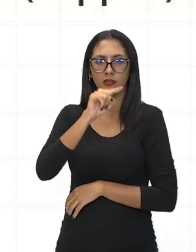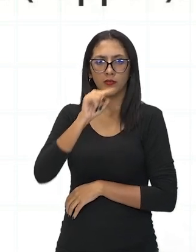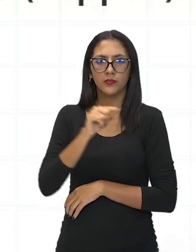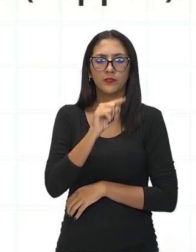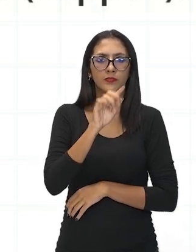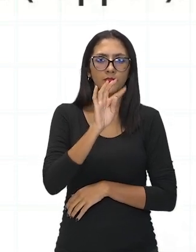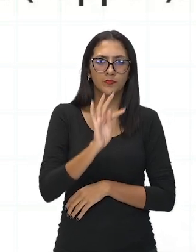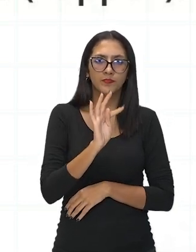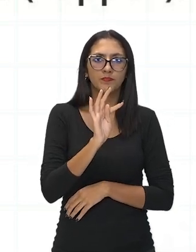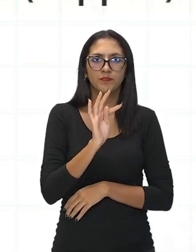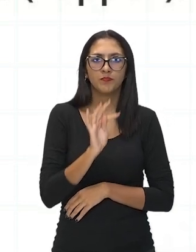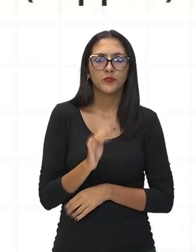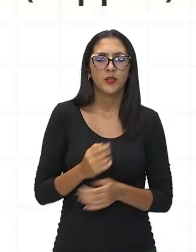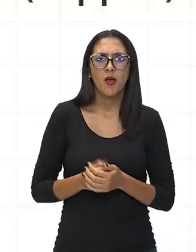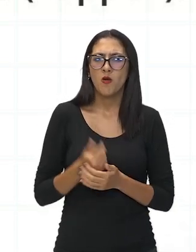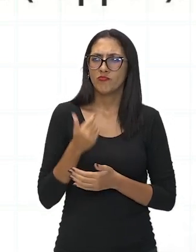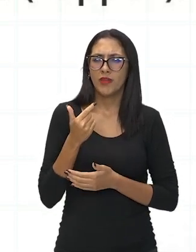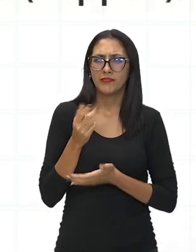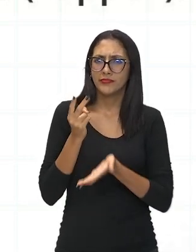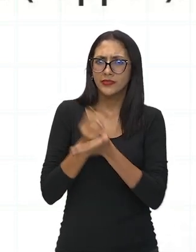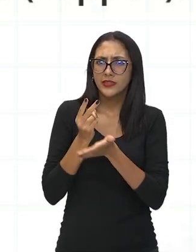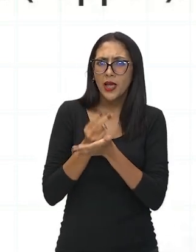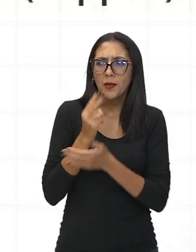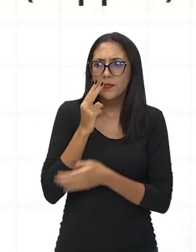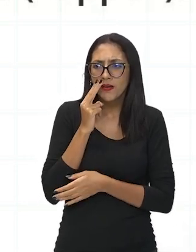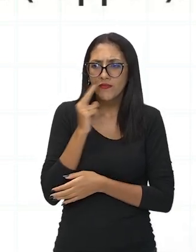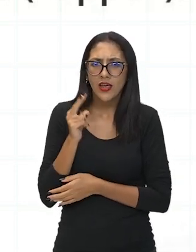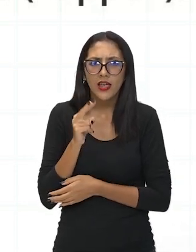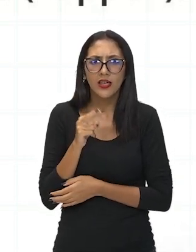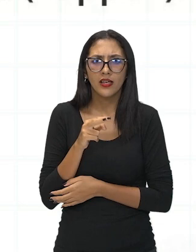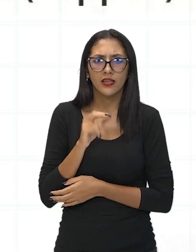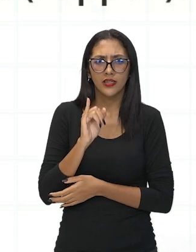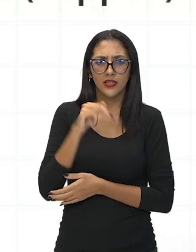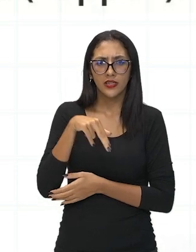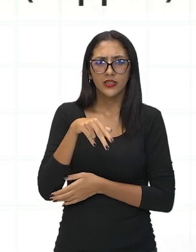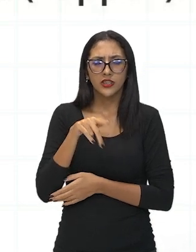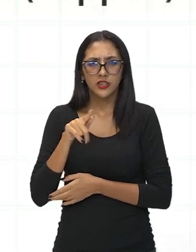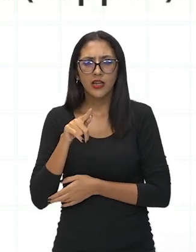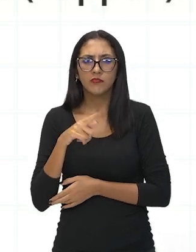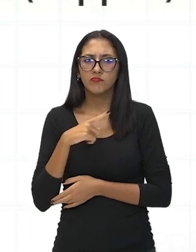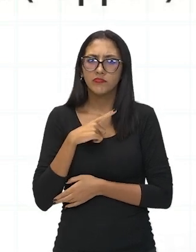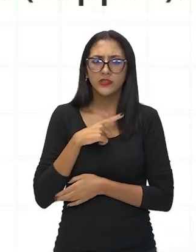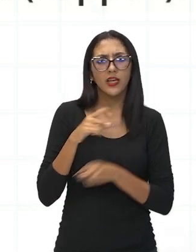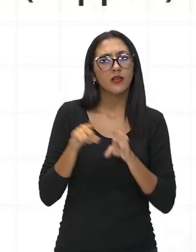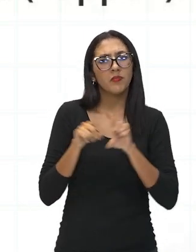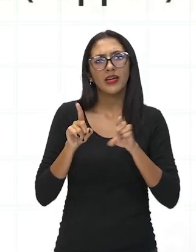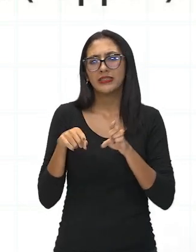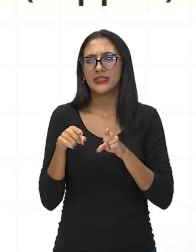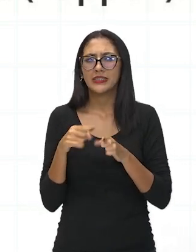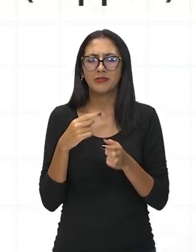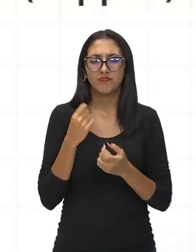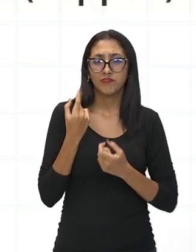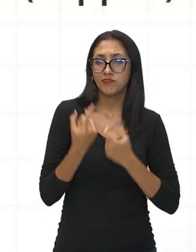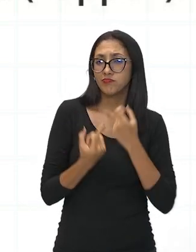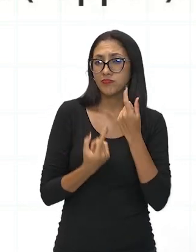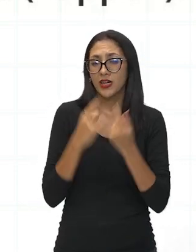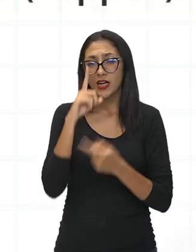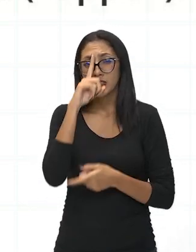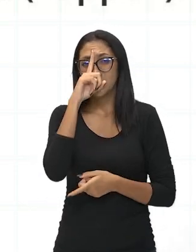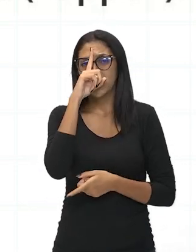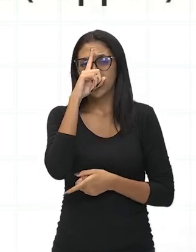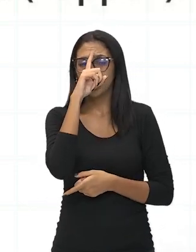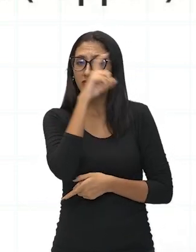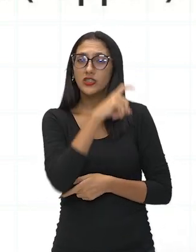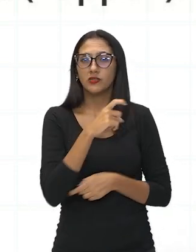é comum você ver esse verbo no gerúndio com ing. Existe? Existe, mas não é comum. Então, aqui no caso, é he didn't